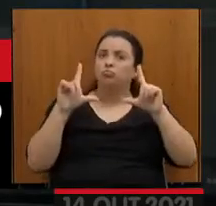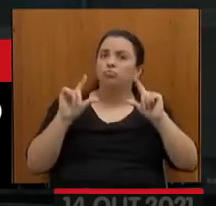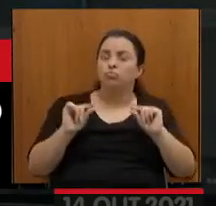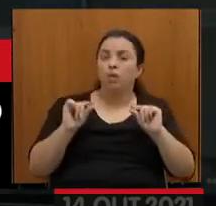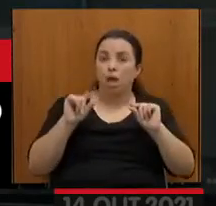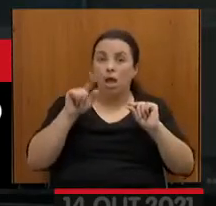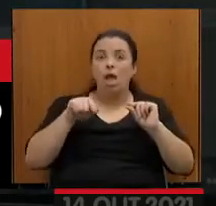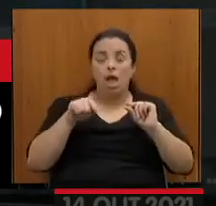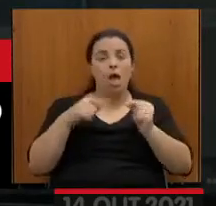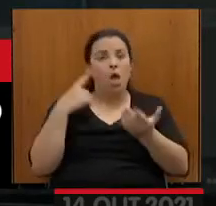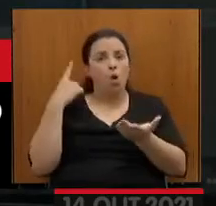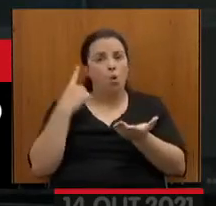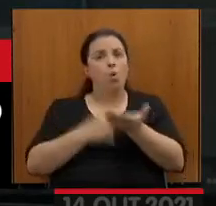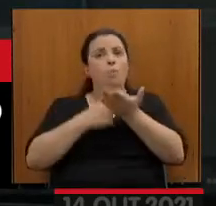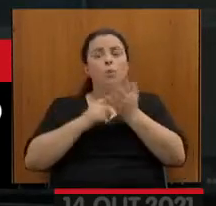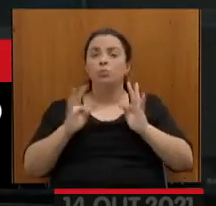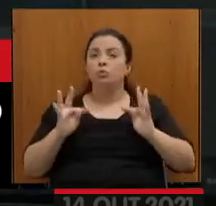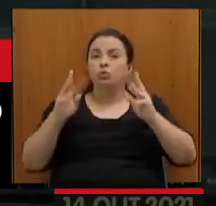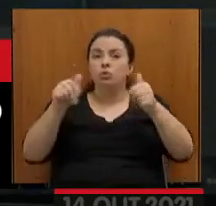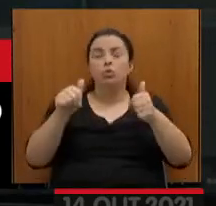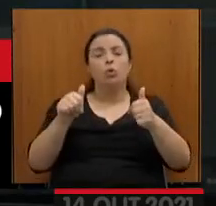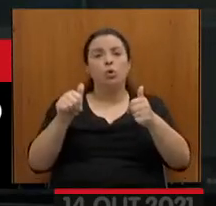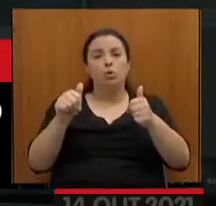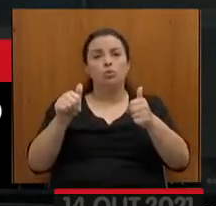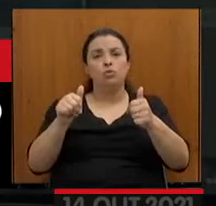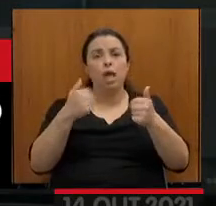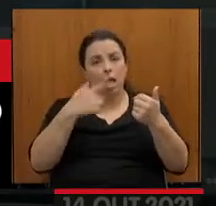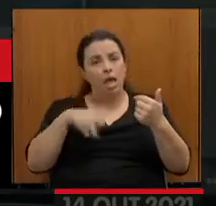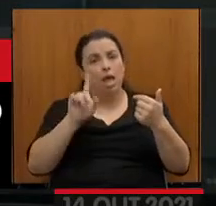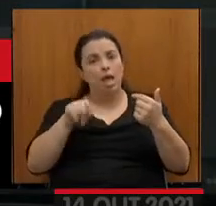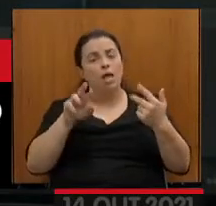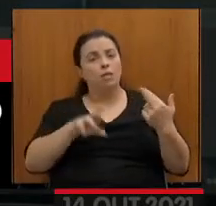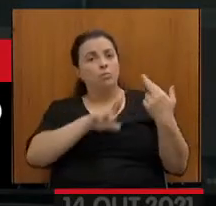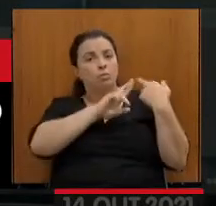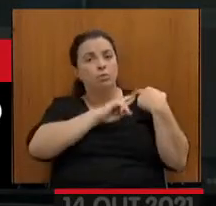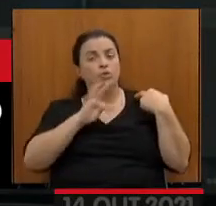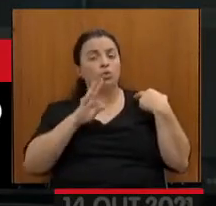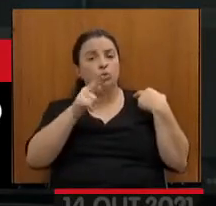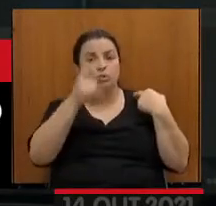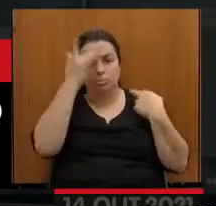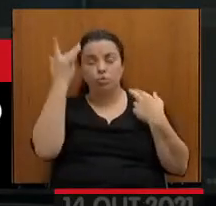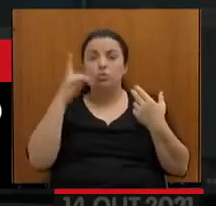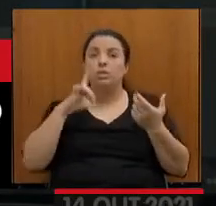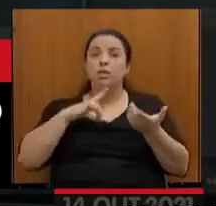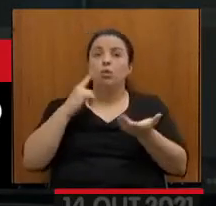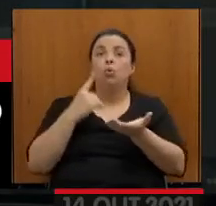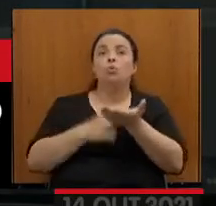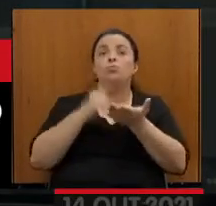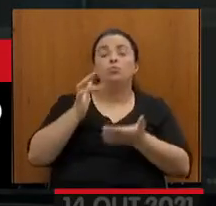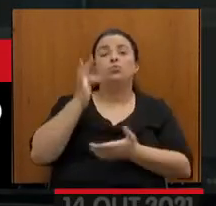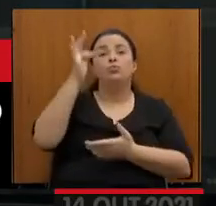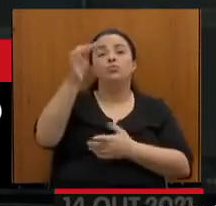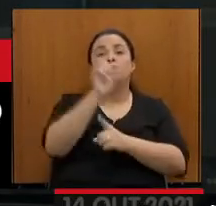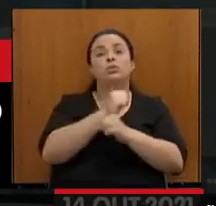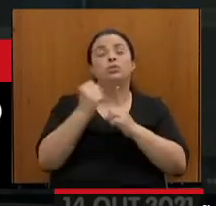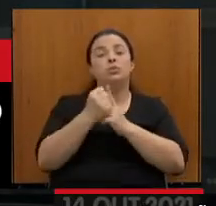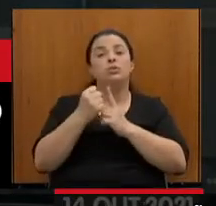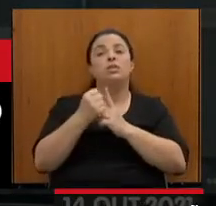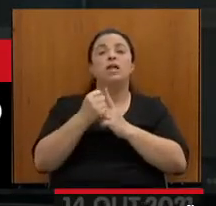maneira, tenha alguma atribuição com o futuro dessa sociedade,